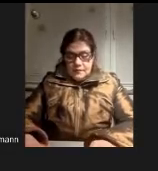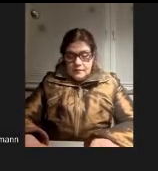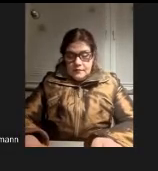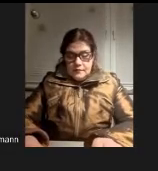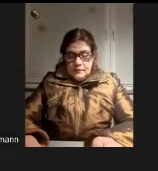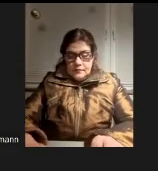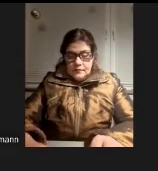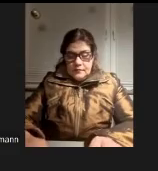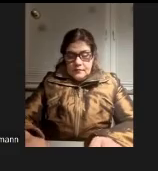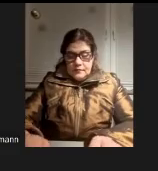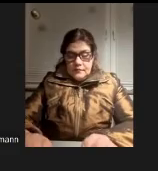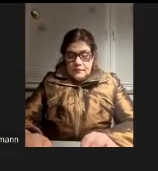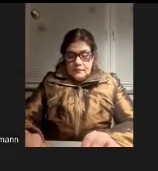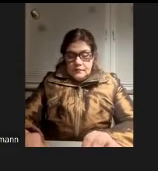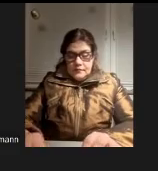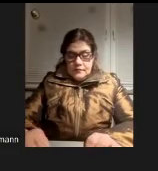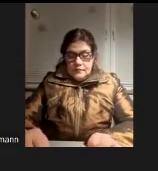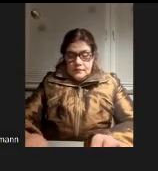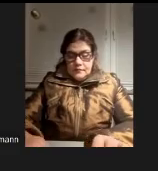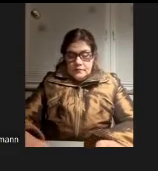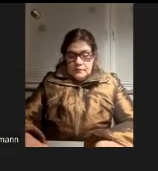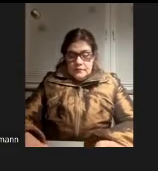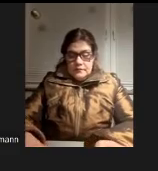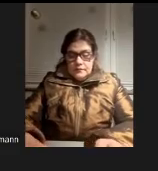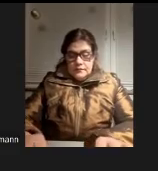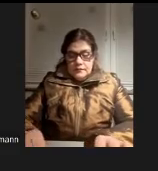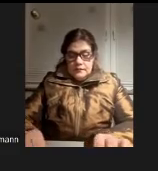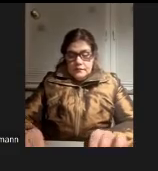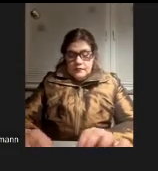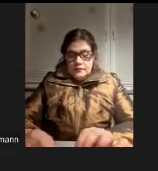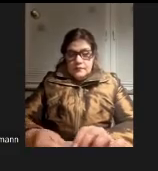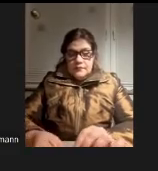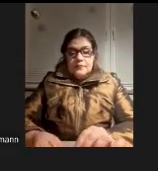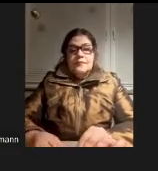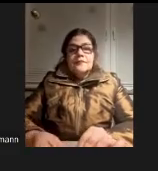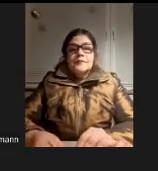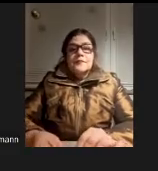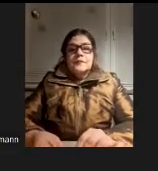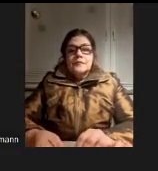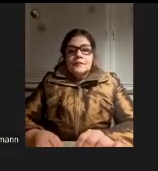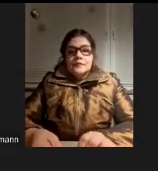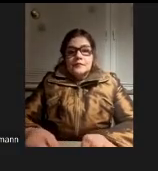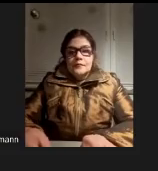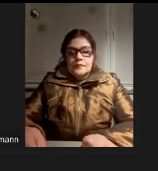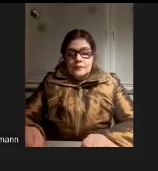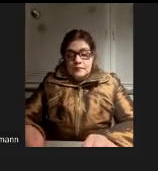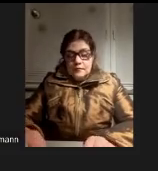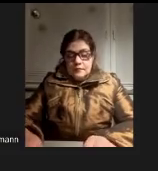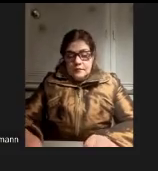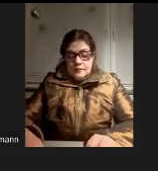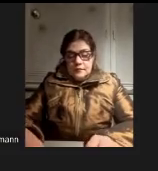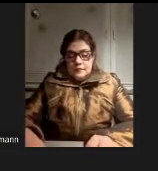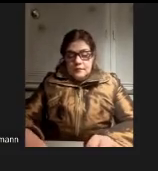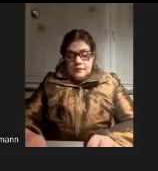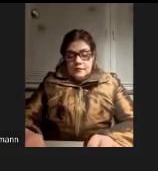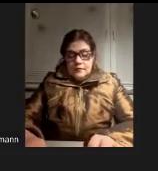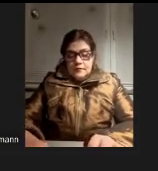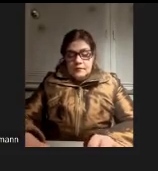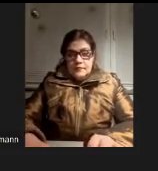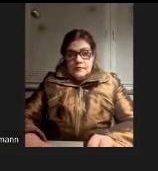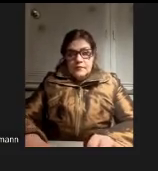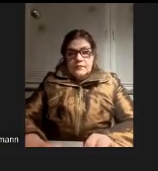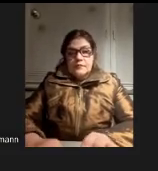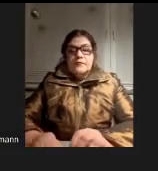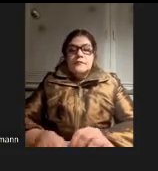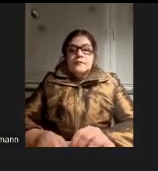que sou, eu não resisti a levar esse conhecimento, né, para mais pessoas, porque quem já me ouviu falar